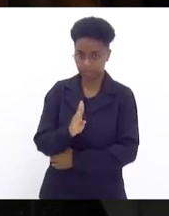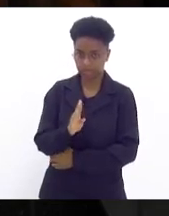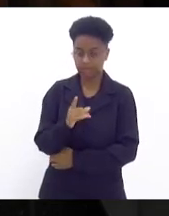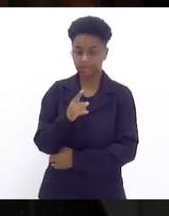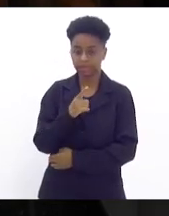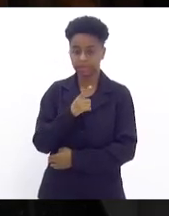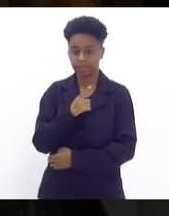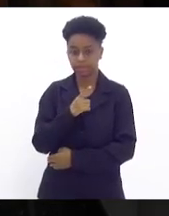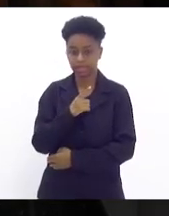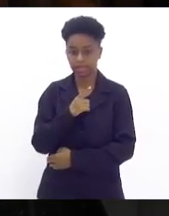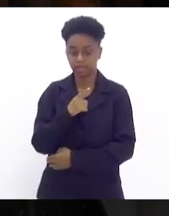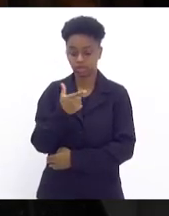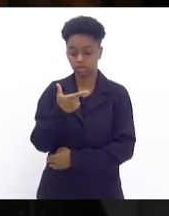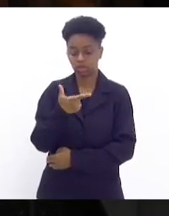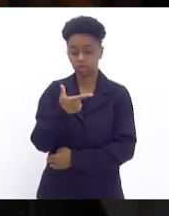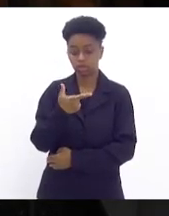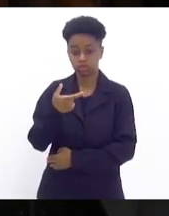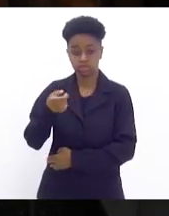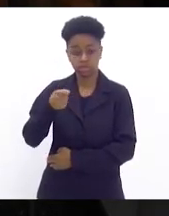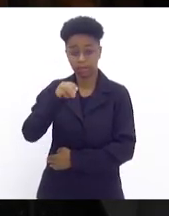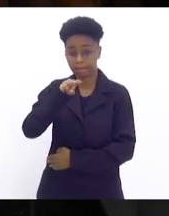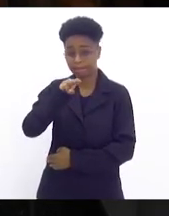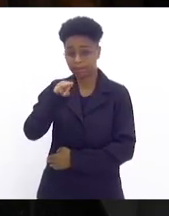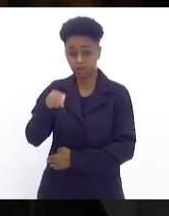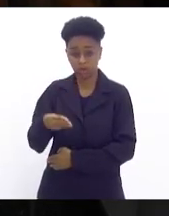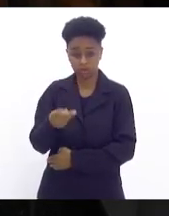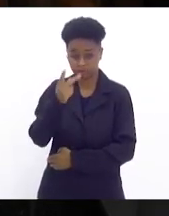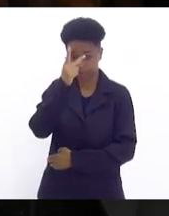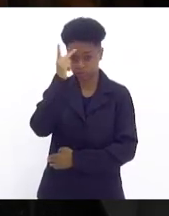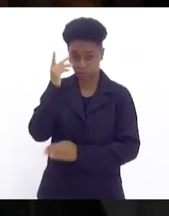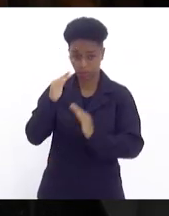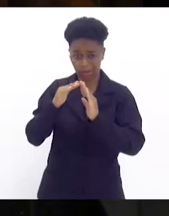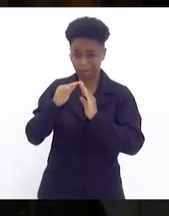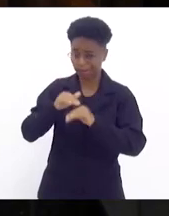mais de 200 milhões de habitantes